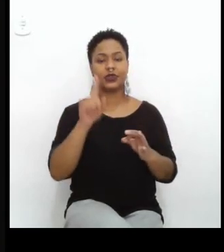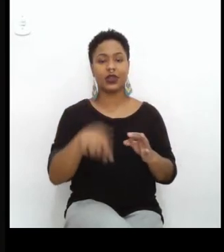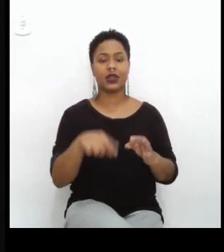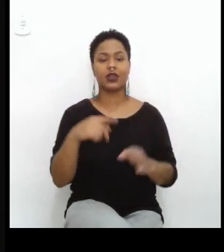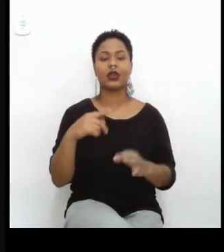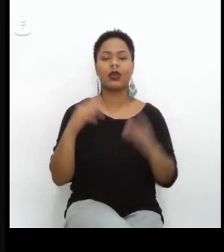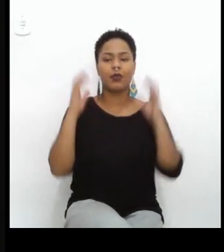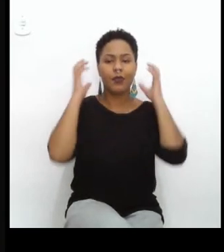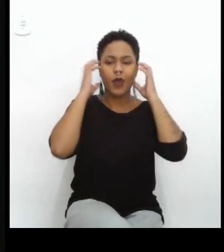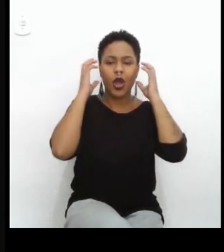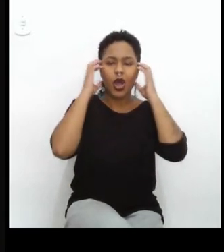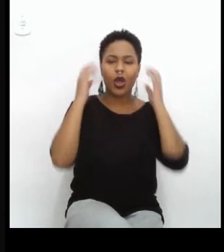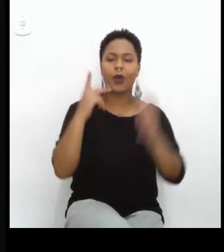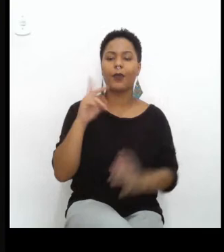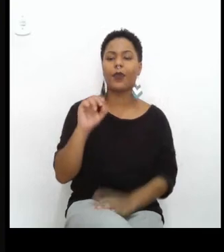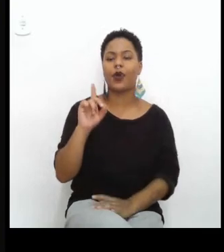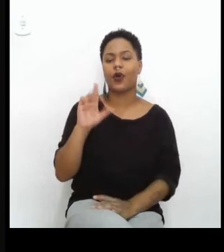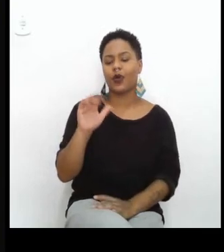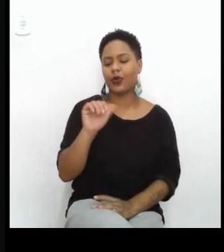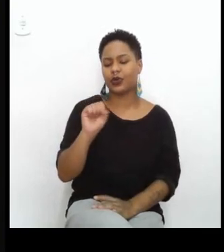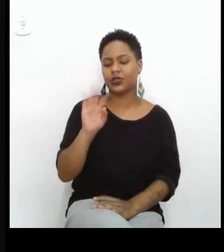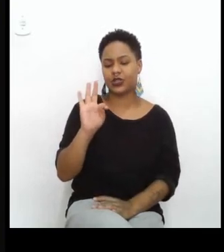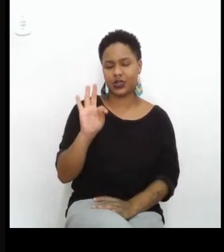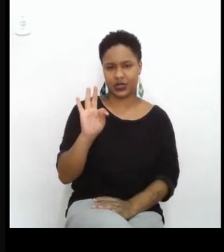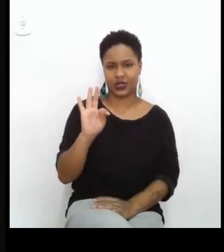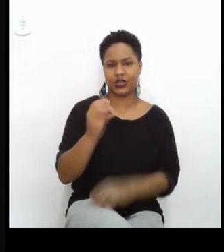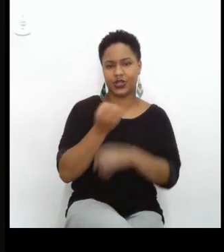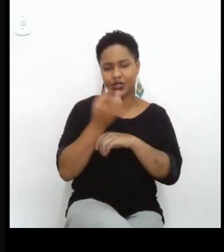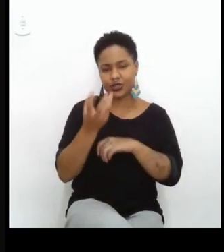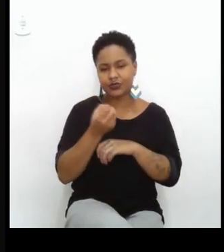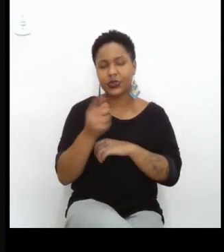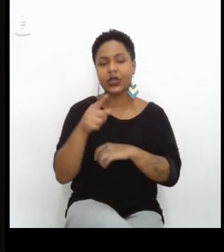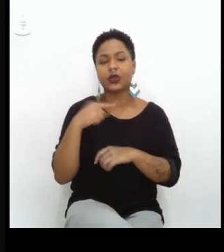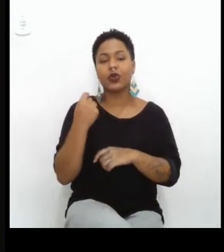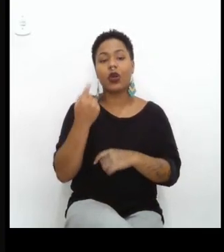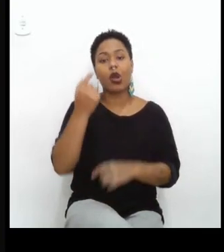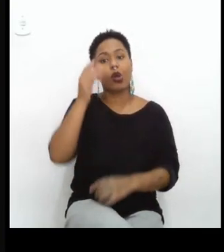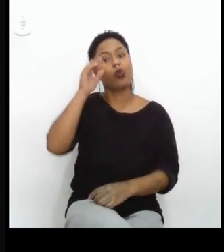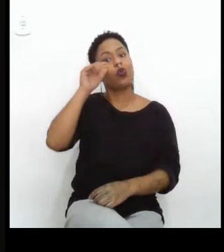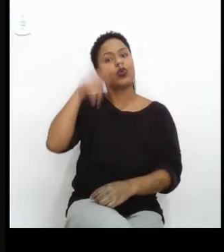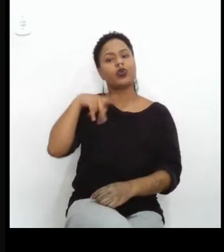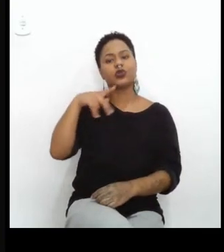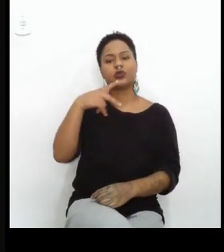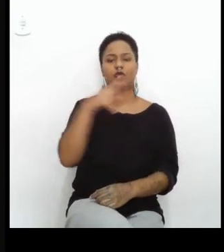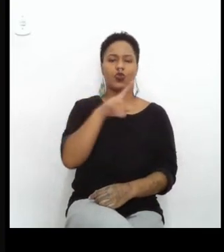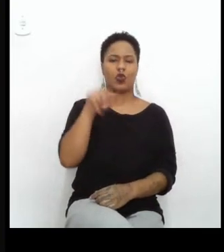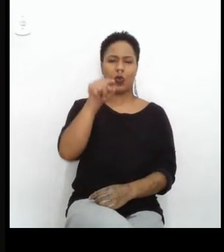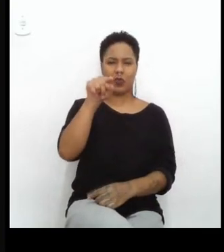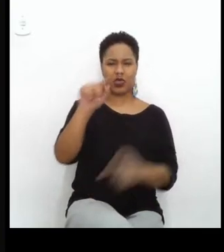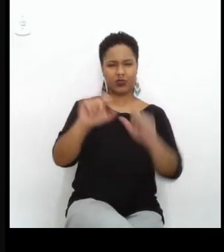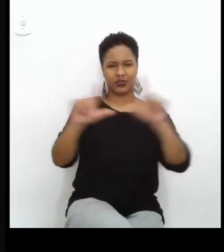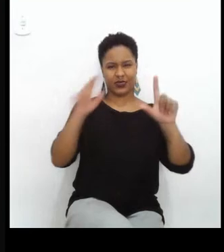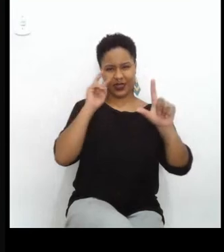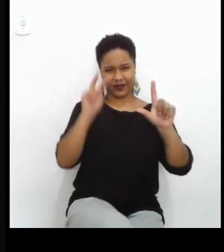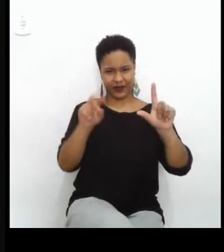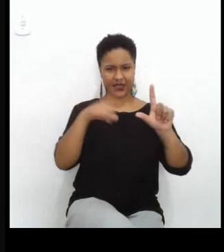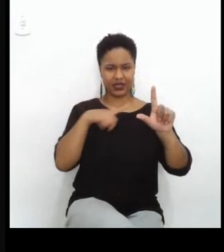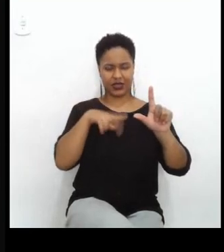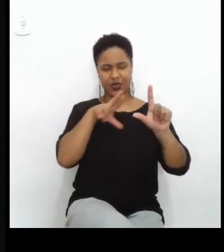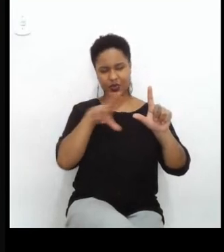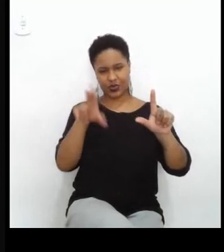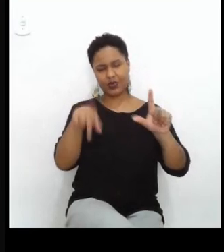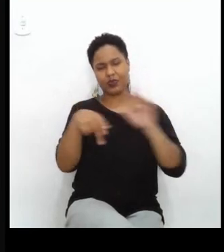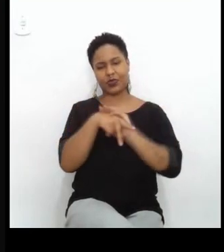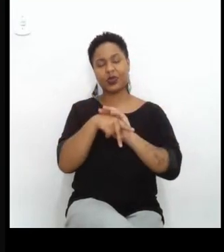foi o formato bastante curioso para gente que passagem só de ida ele parte de uma conversa com o